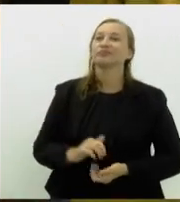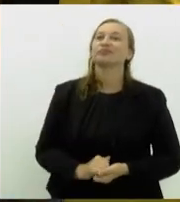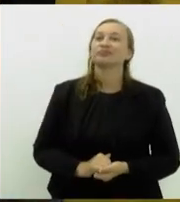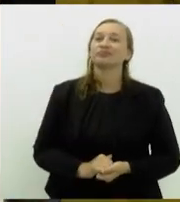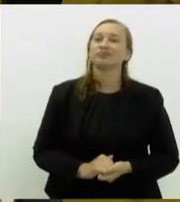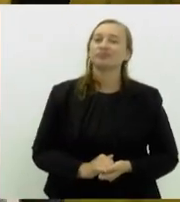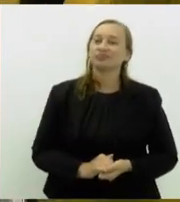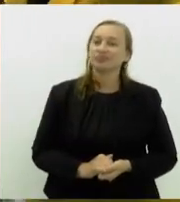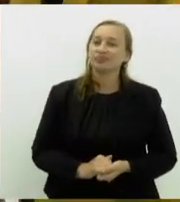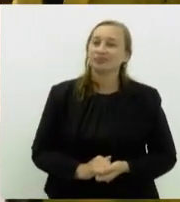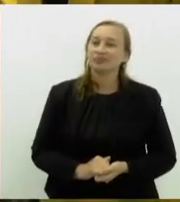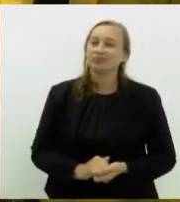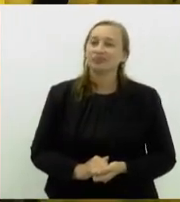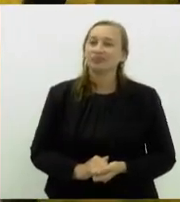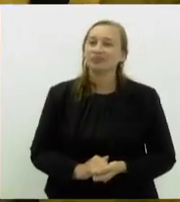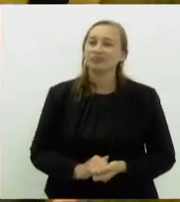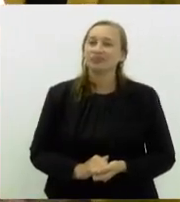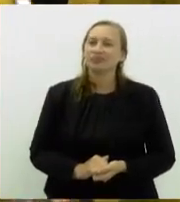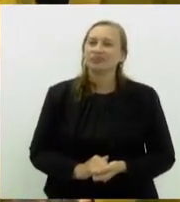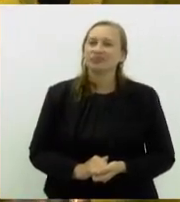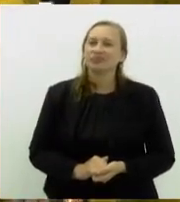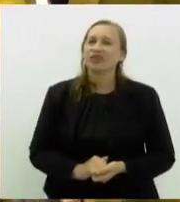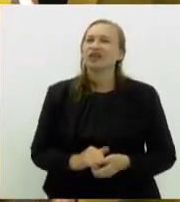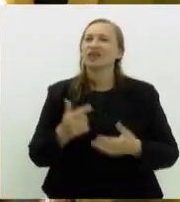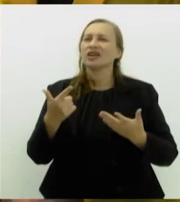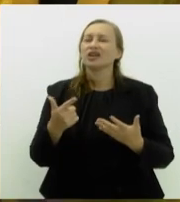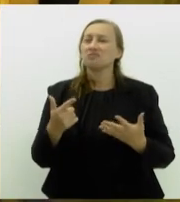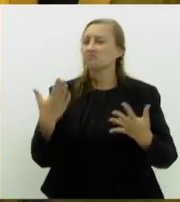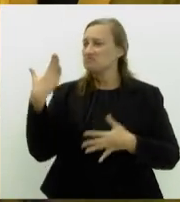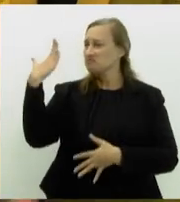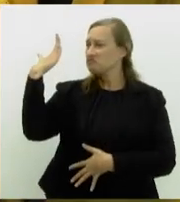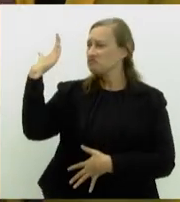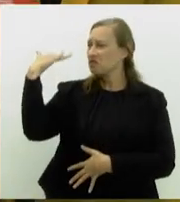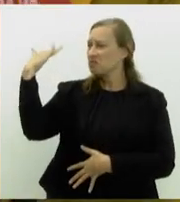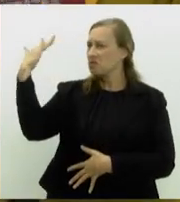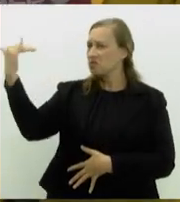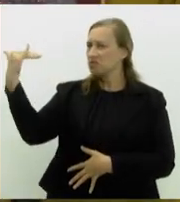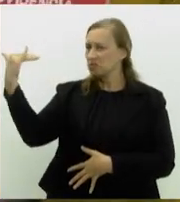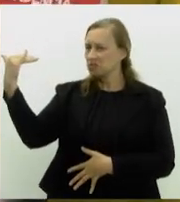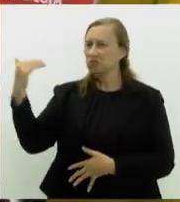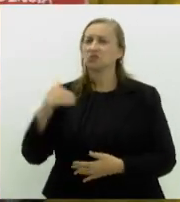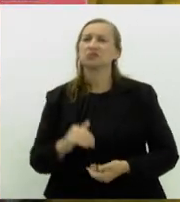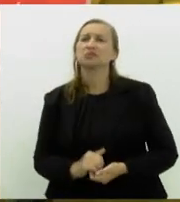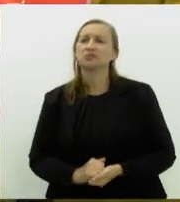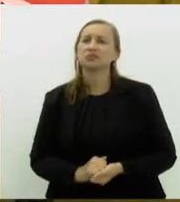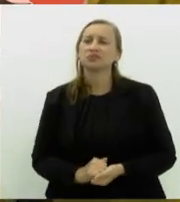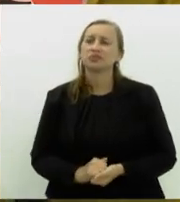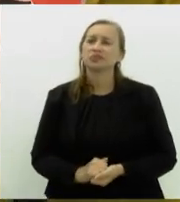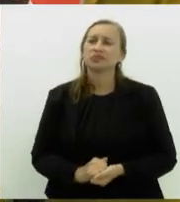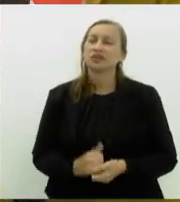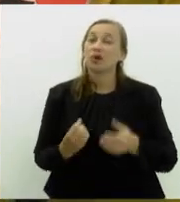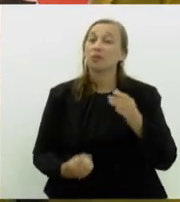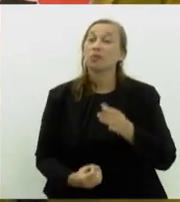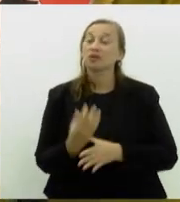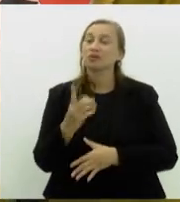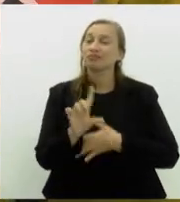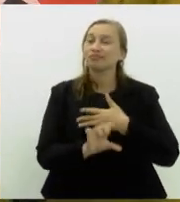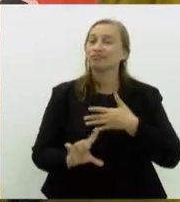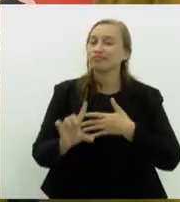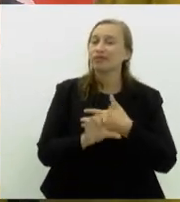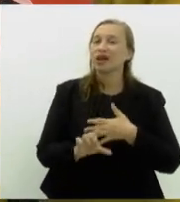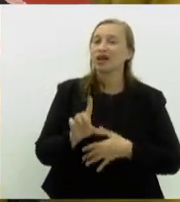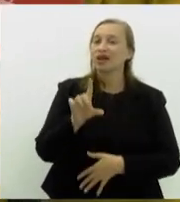um outro livro que é um ícone da nossa produção literária do